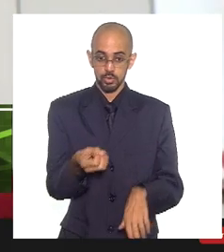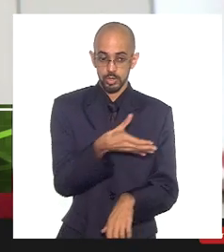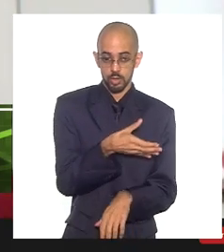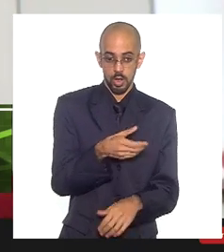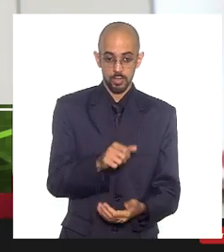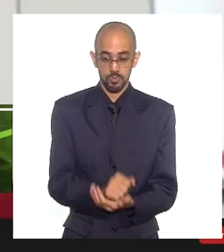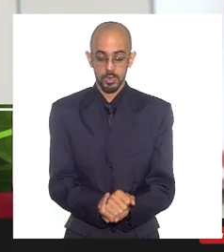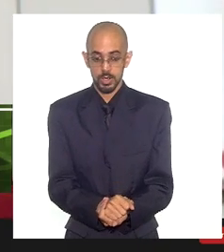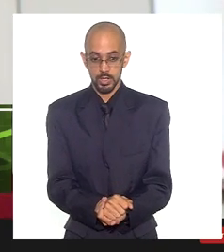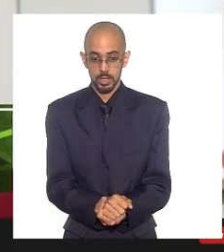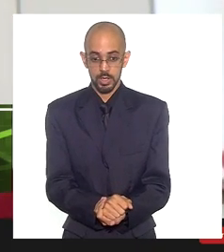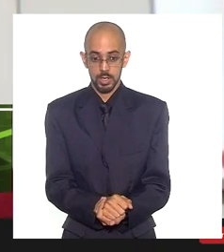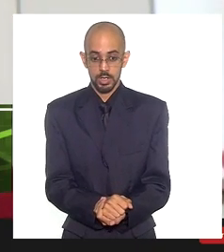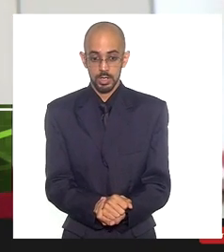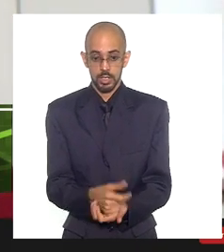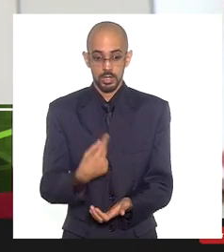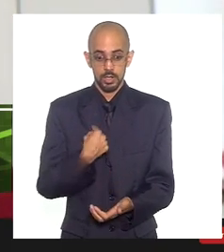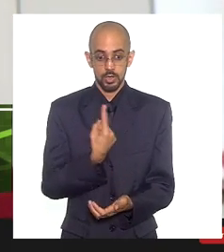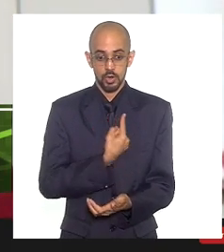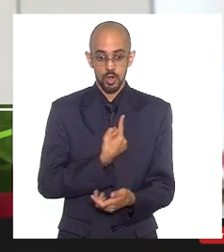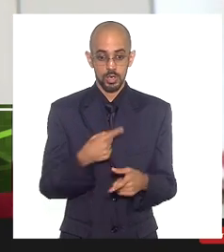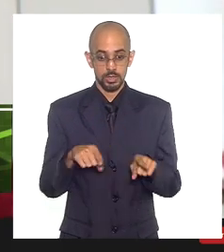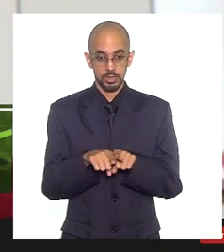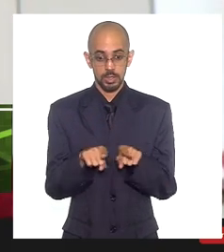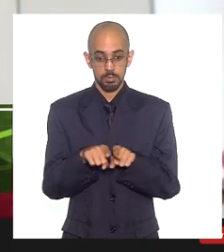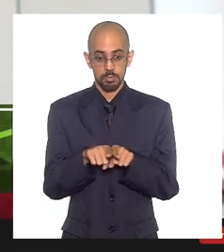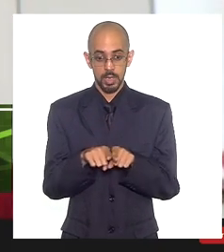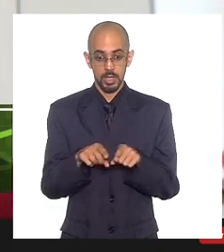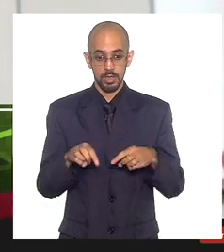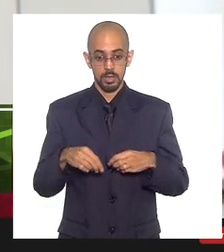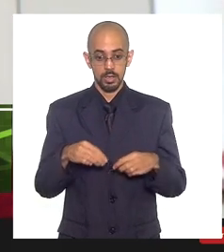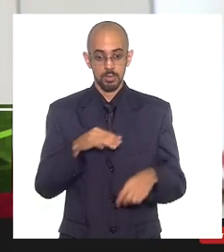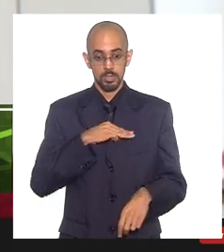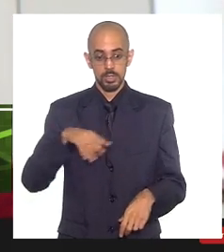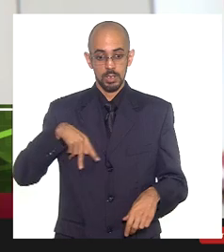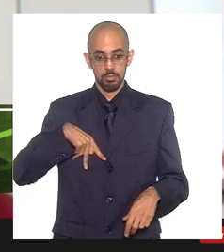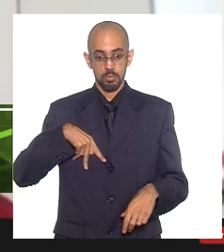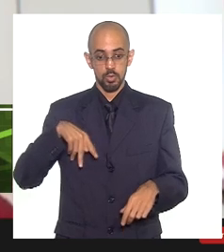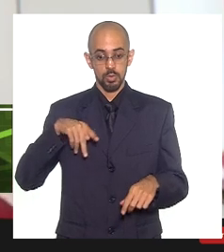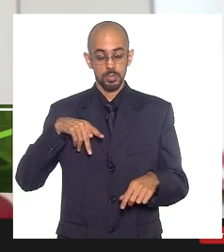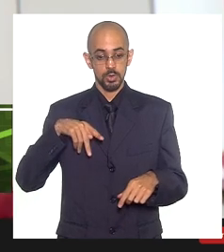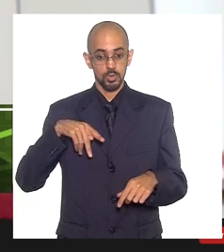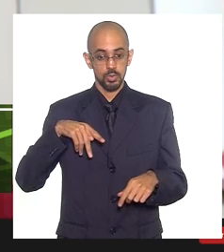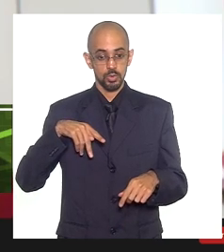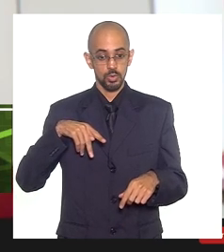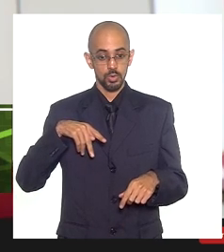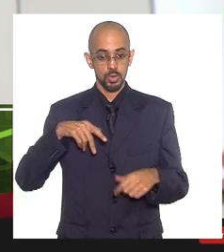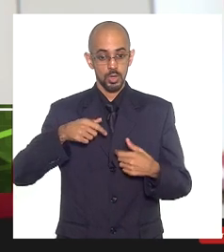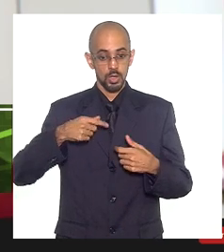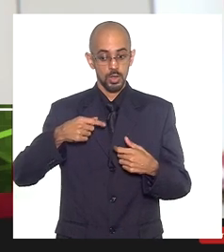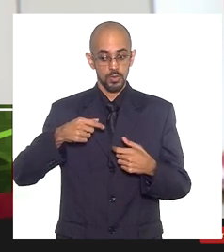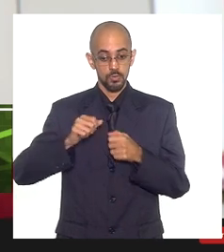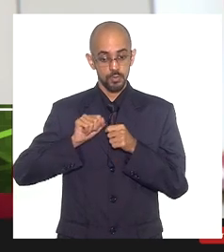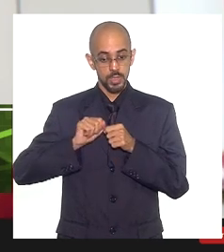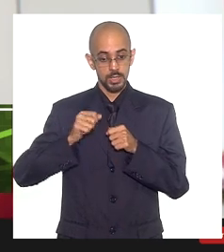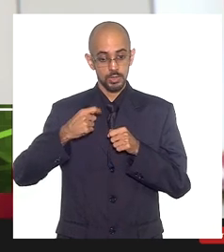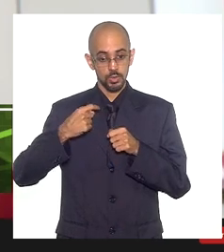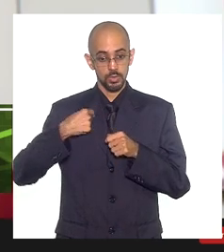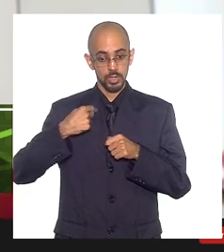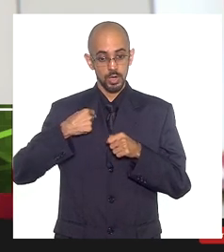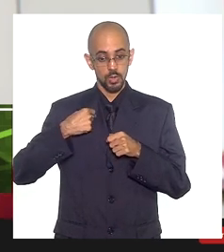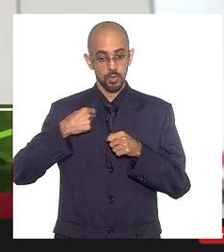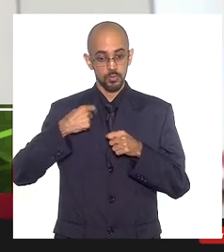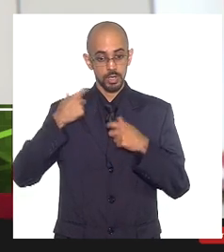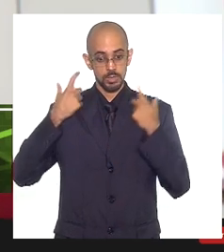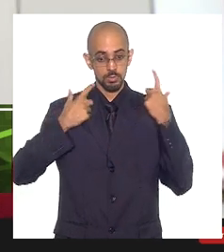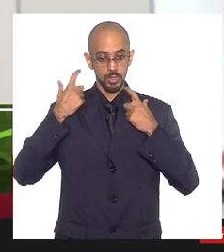viu uma reorganização no ministério público que em algumas áreas nos deixou preocupados porque a gente estava acostumado